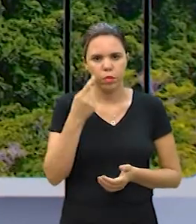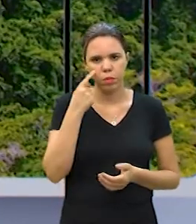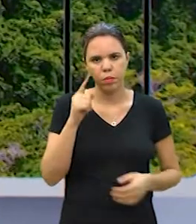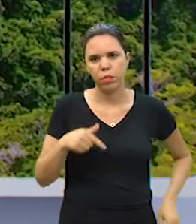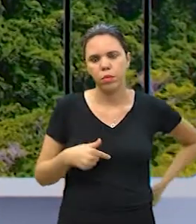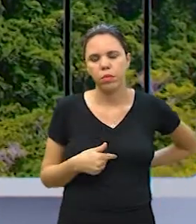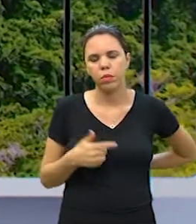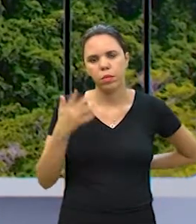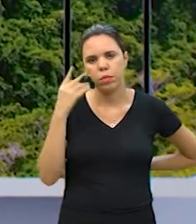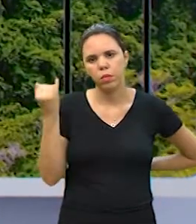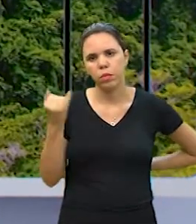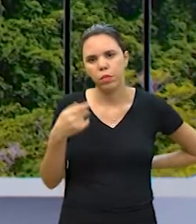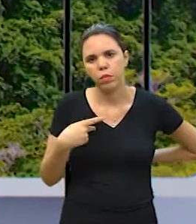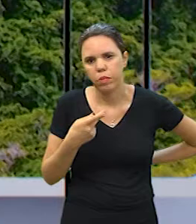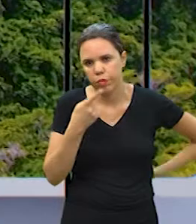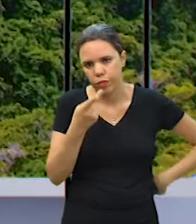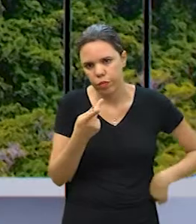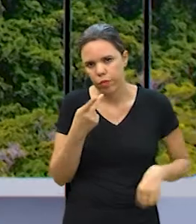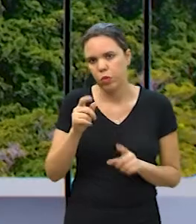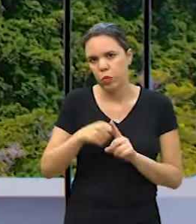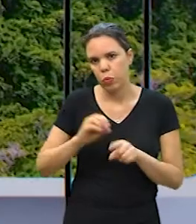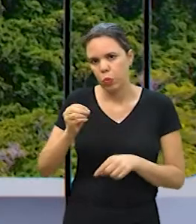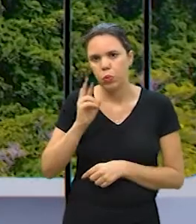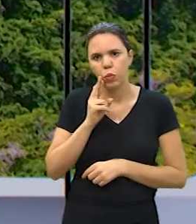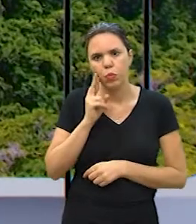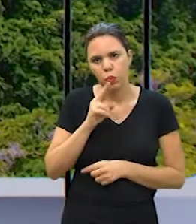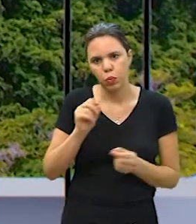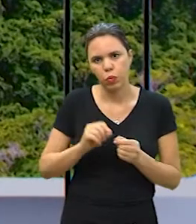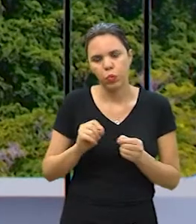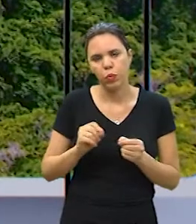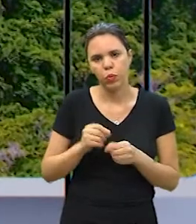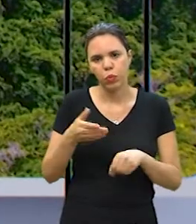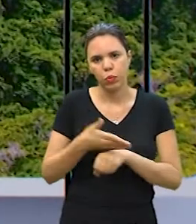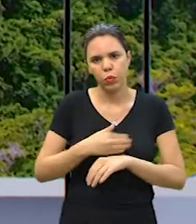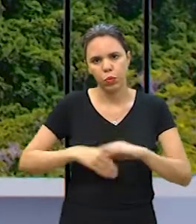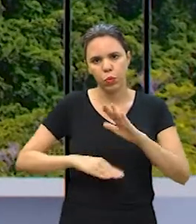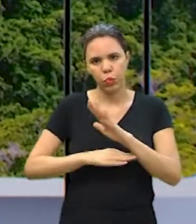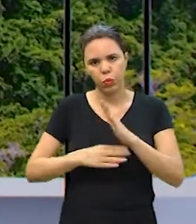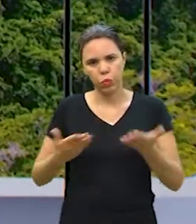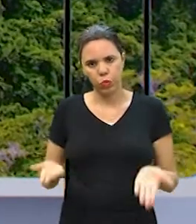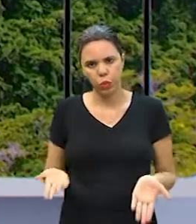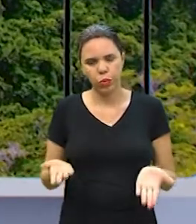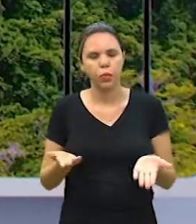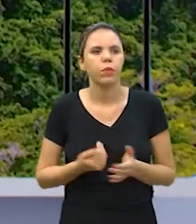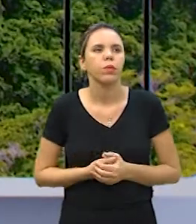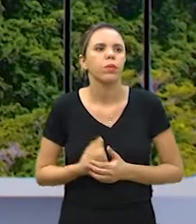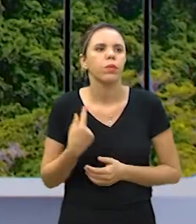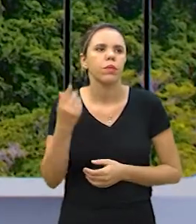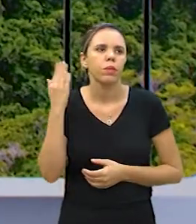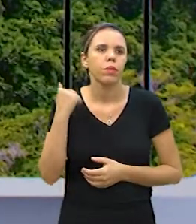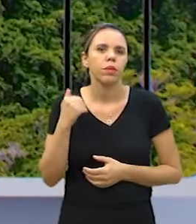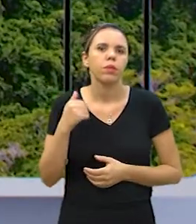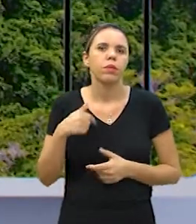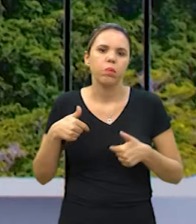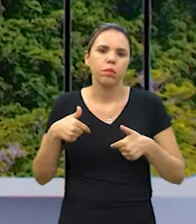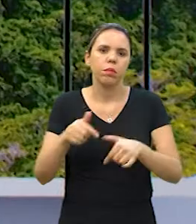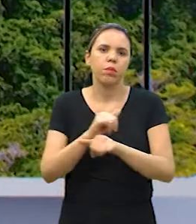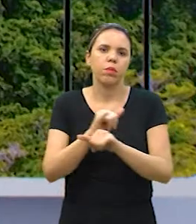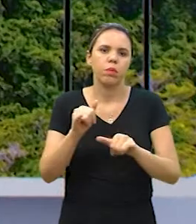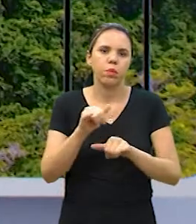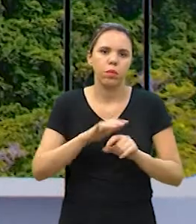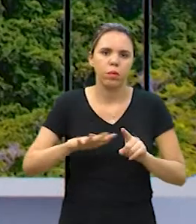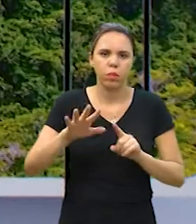vejo, acho que é importante a gente saudar o Outubro Rosa, a gente fazer CEPAT, a Câmara CEPAT, enfim, né? E a gente sabe que tem um engajamento